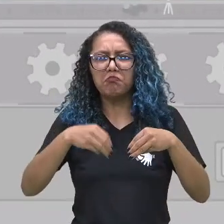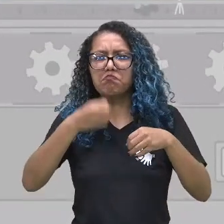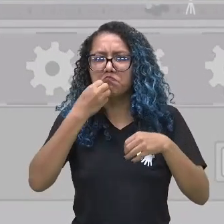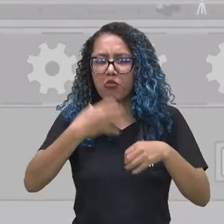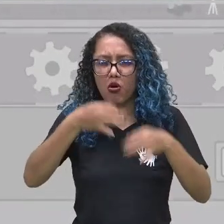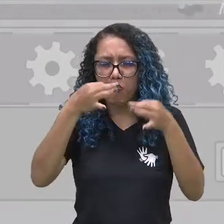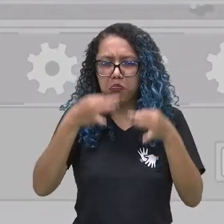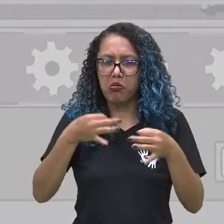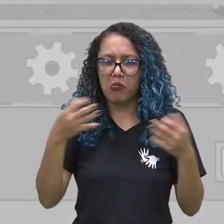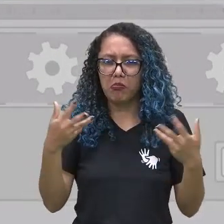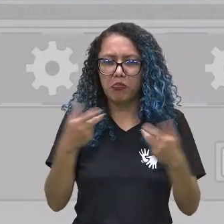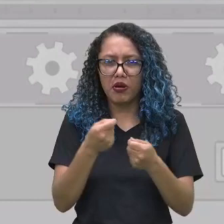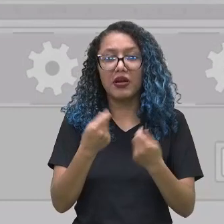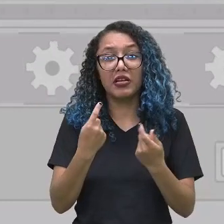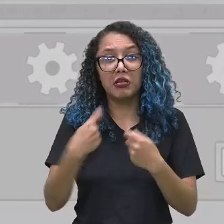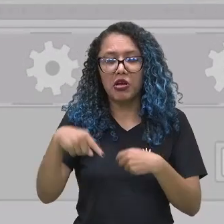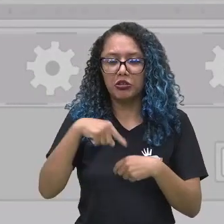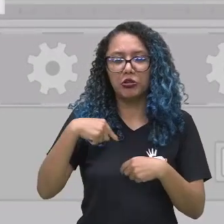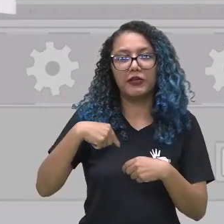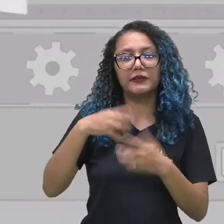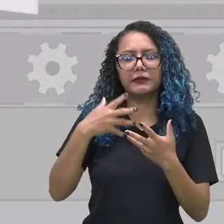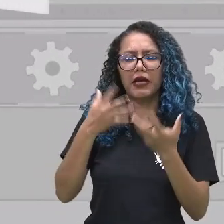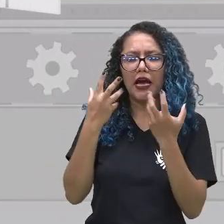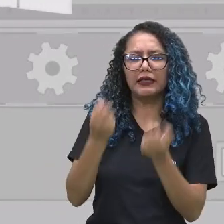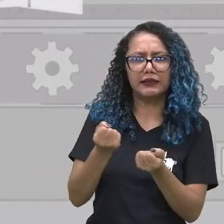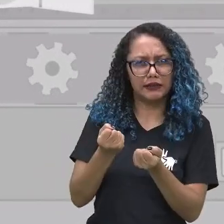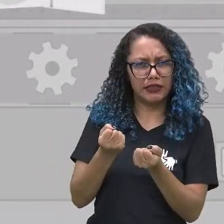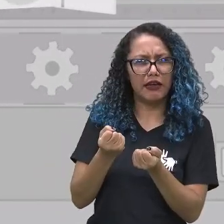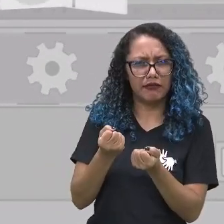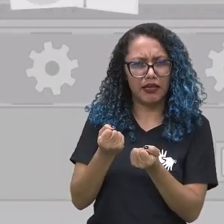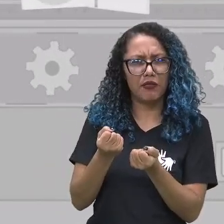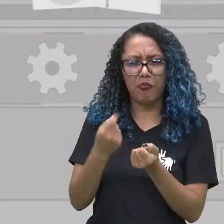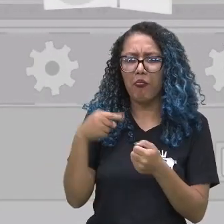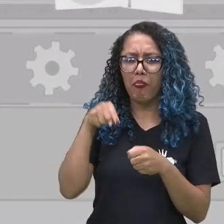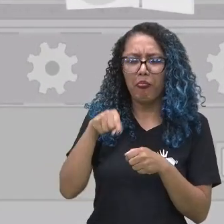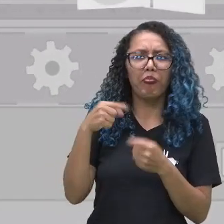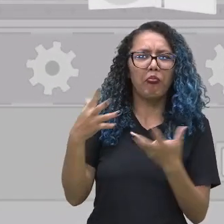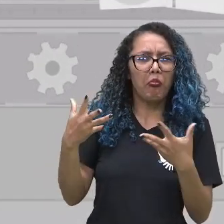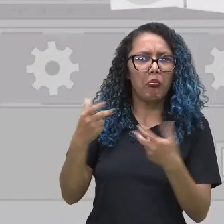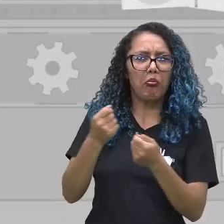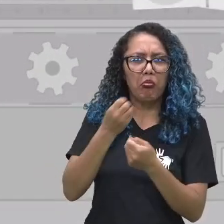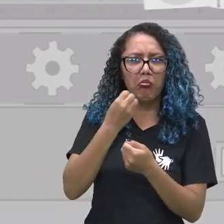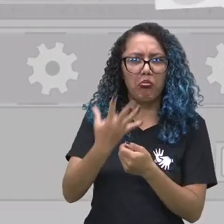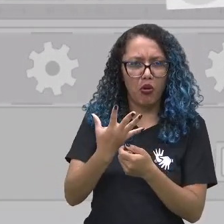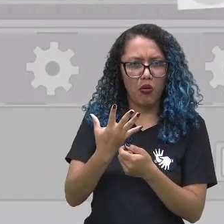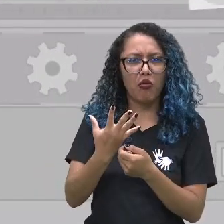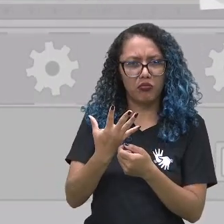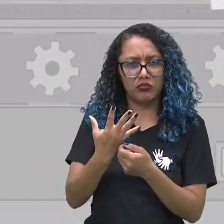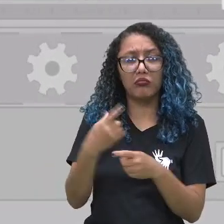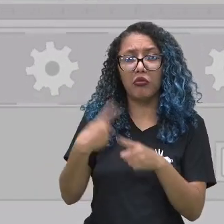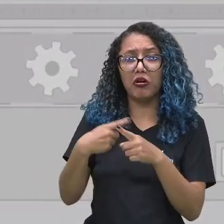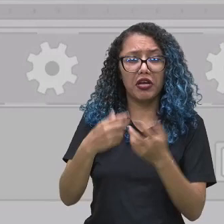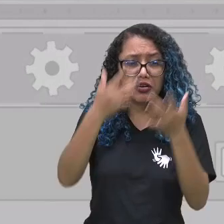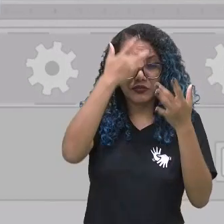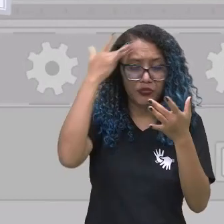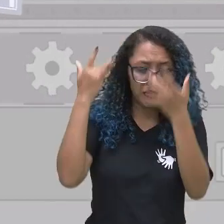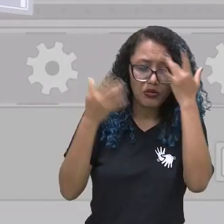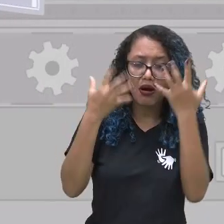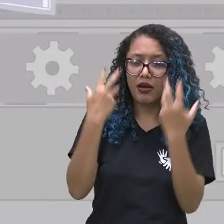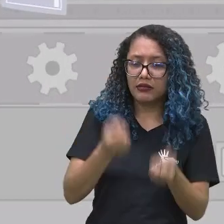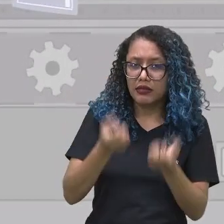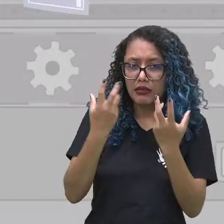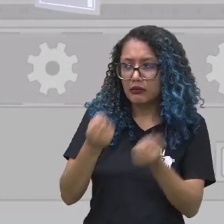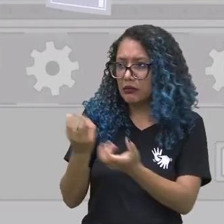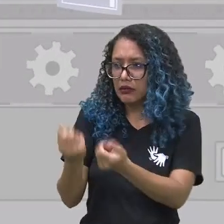vamos, né, na onda e a gente vai consumindo, porque todos estão consumindo, né? Aquele tipo de